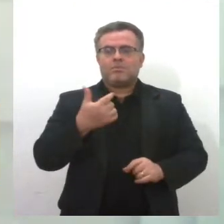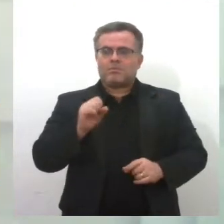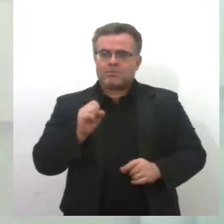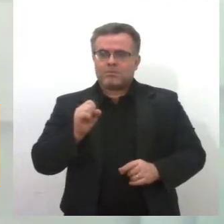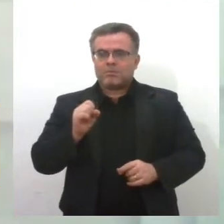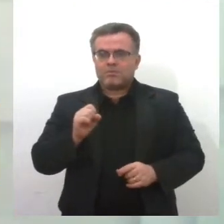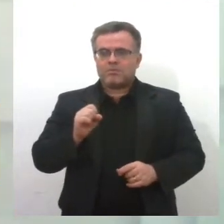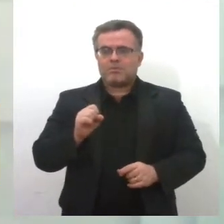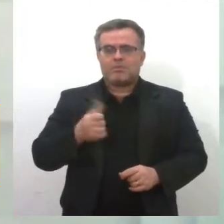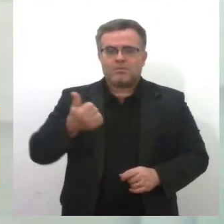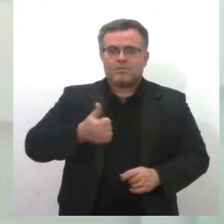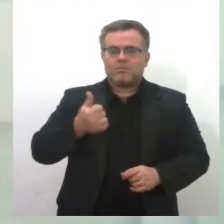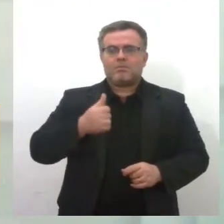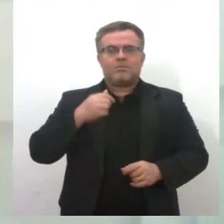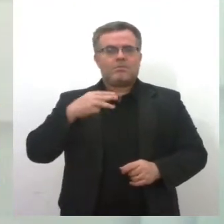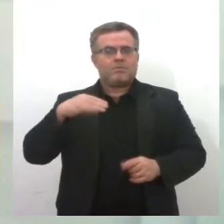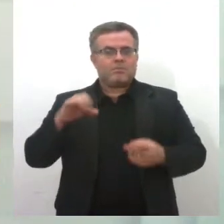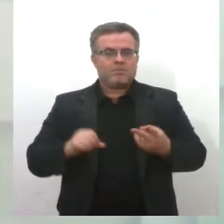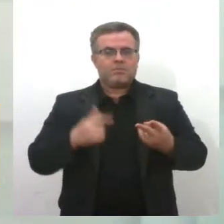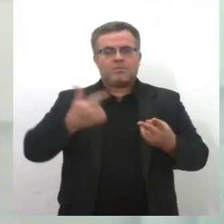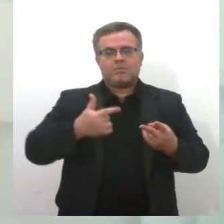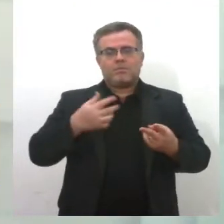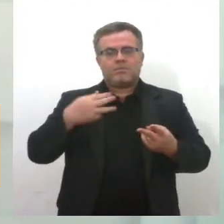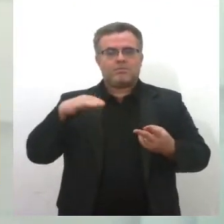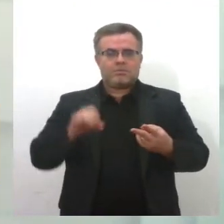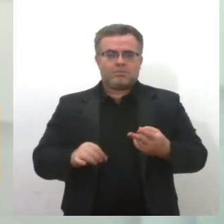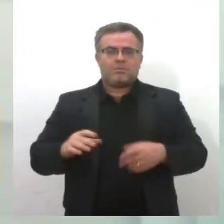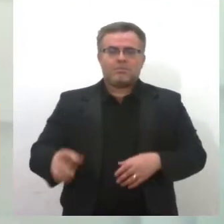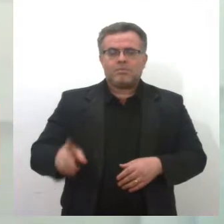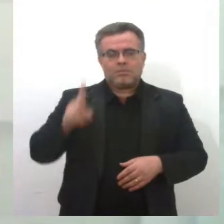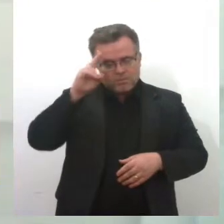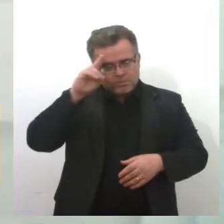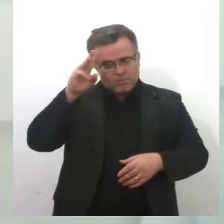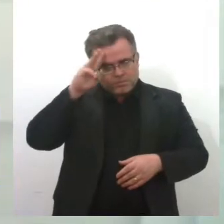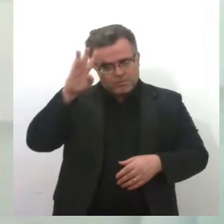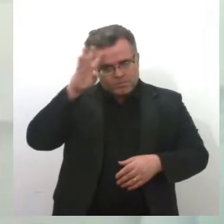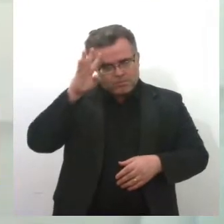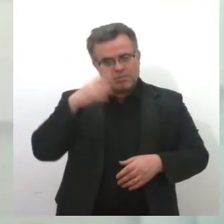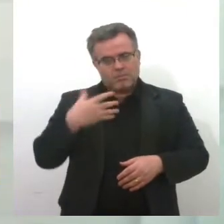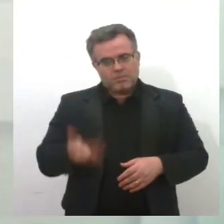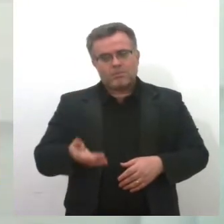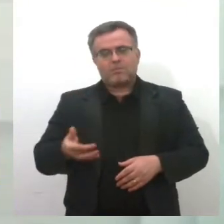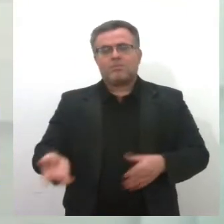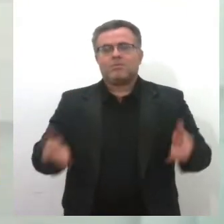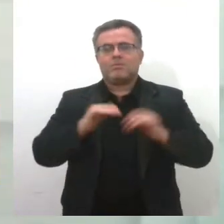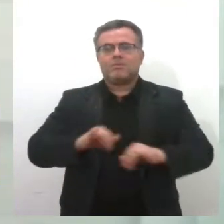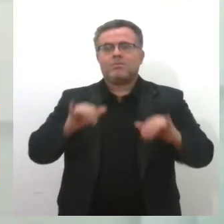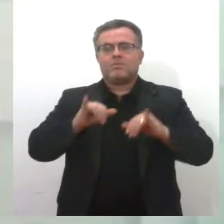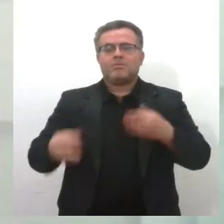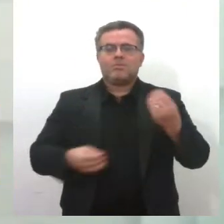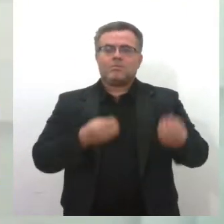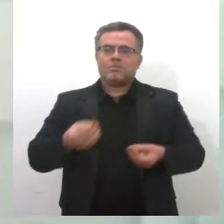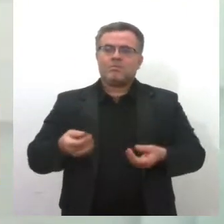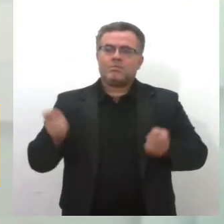fevereiro, 1º de março e 2 de março, né, segunda, terça e quarta-feira que vem. Para mais informações, é só